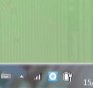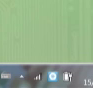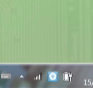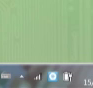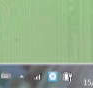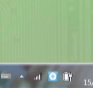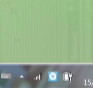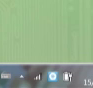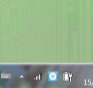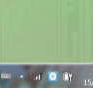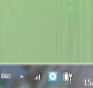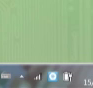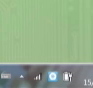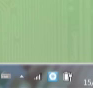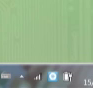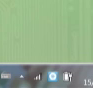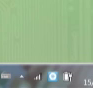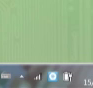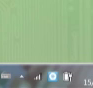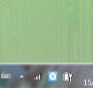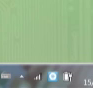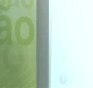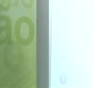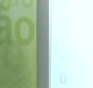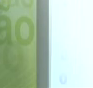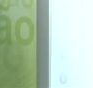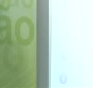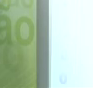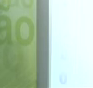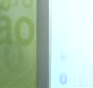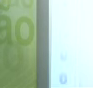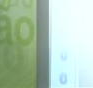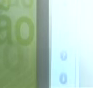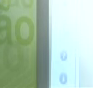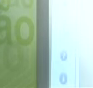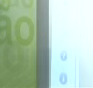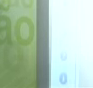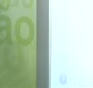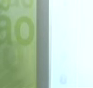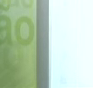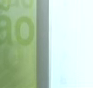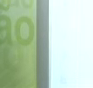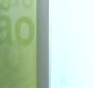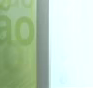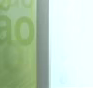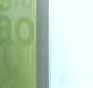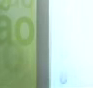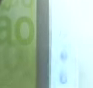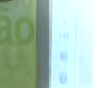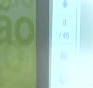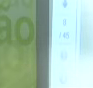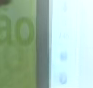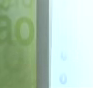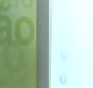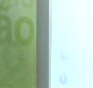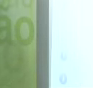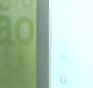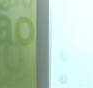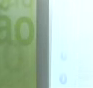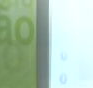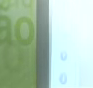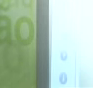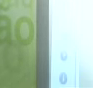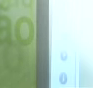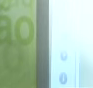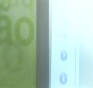ferramentas também de aprendizado, mas em resumo é isso. Agora, a gente entendendo como é que o cérebro aprende, a